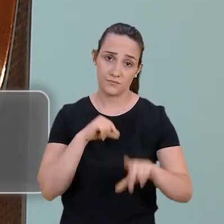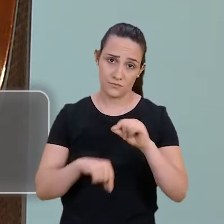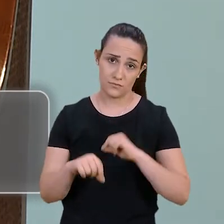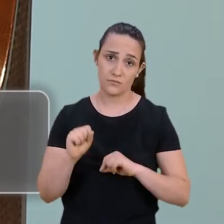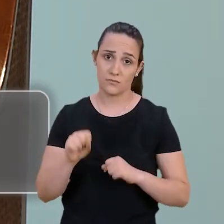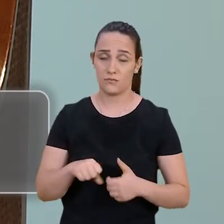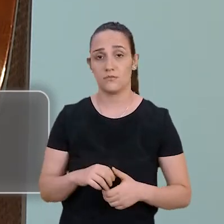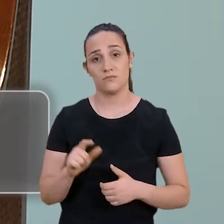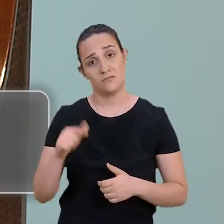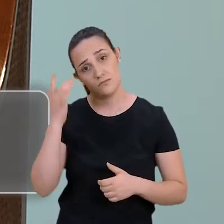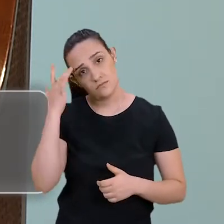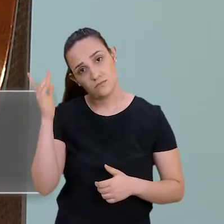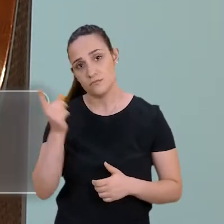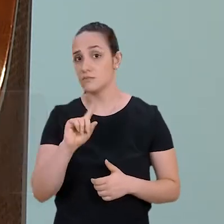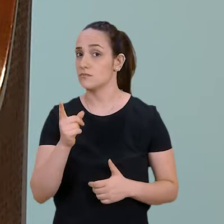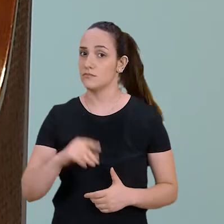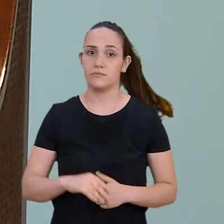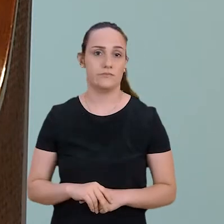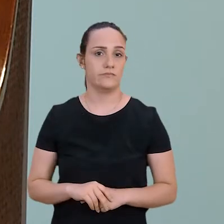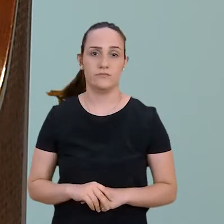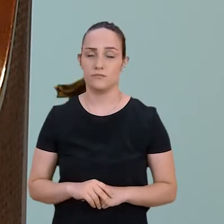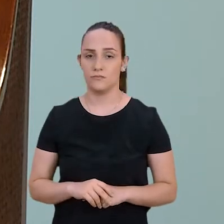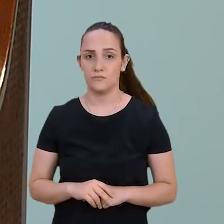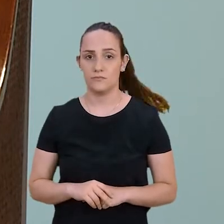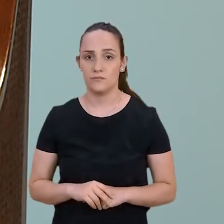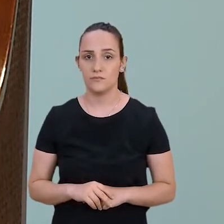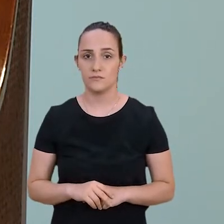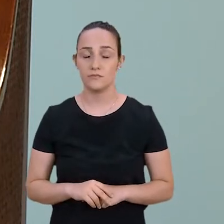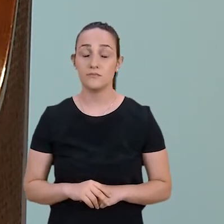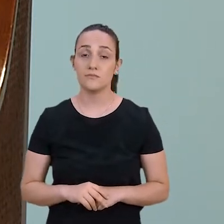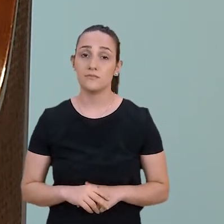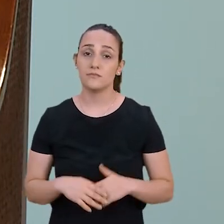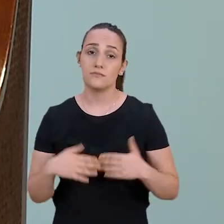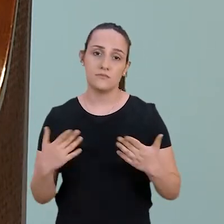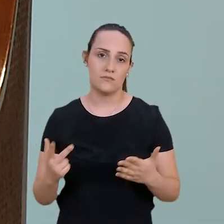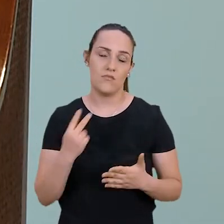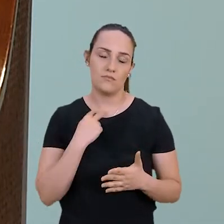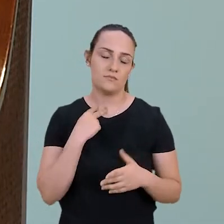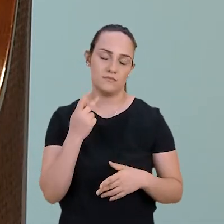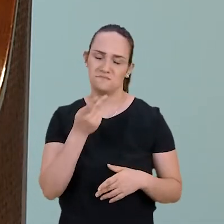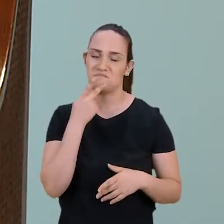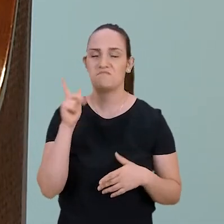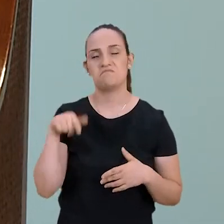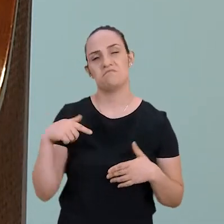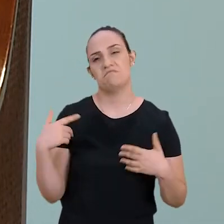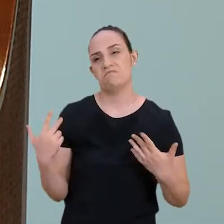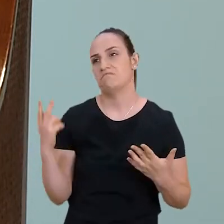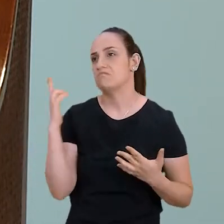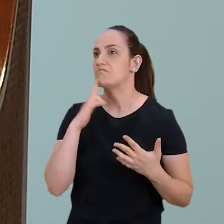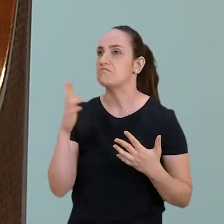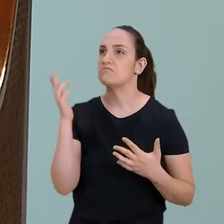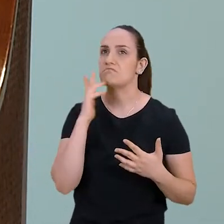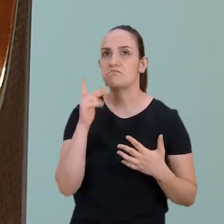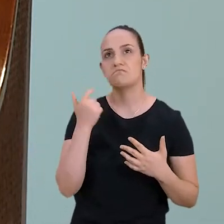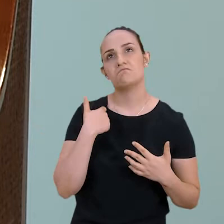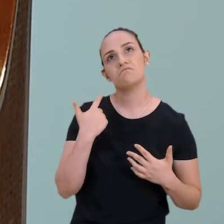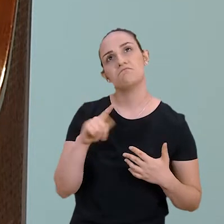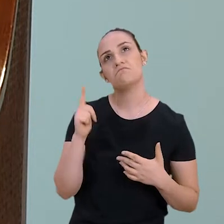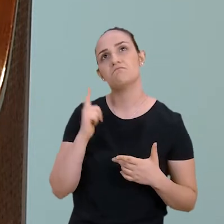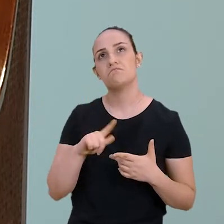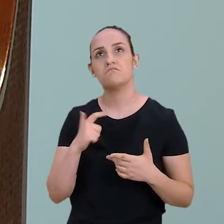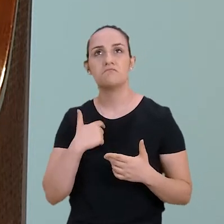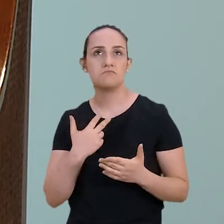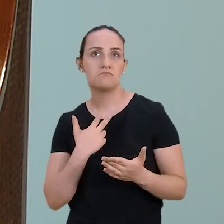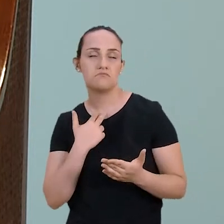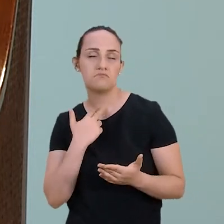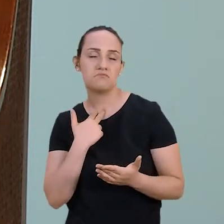Não é fácil, né? Fazer essas escolhas, a gente não pode ser hipócrita e falar que a gente não pensa nas coisas, porque